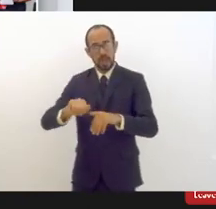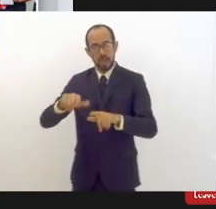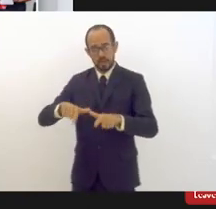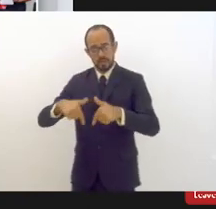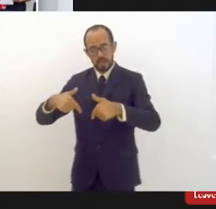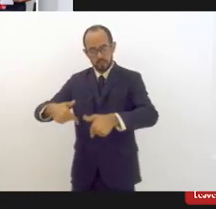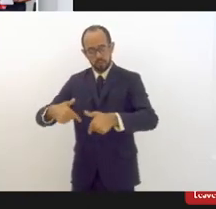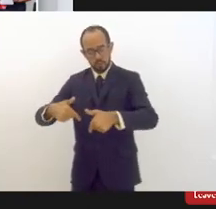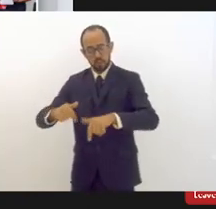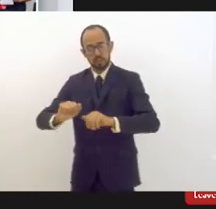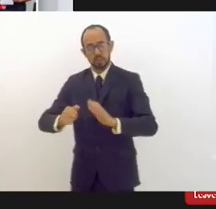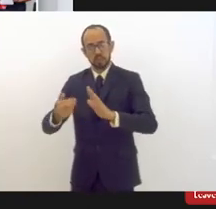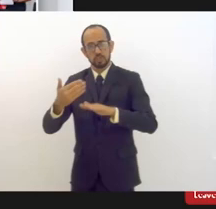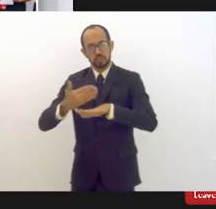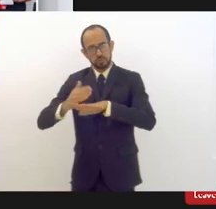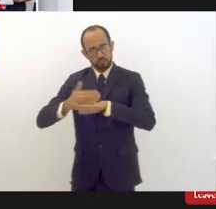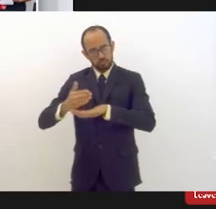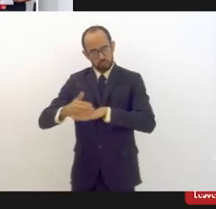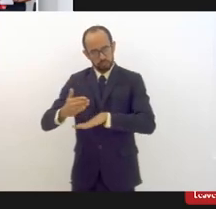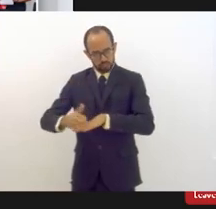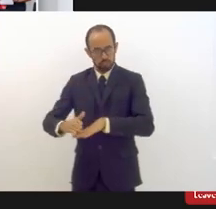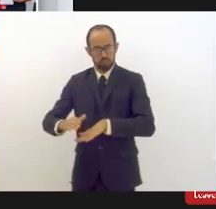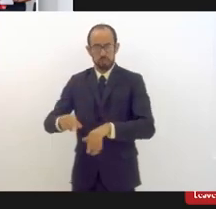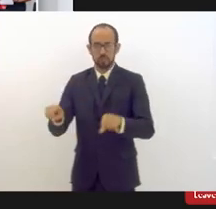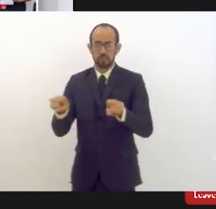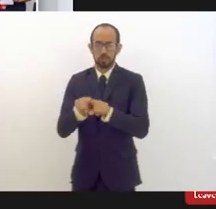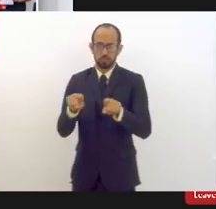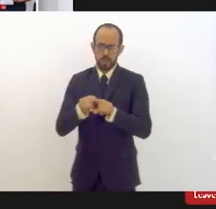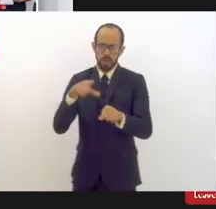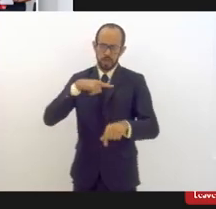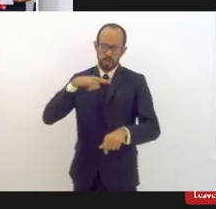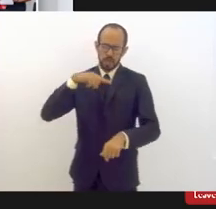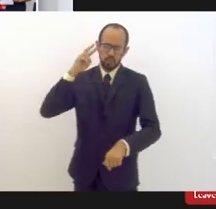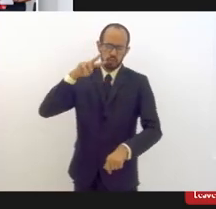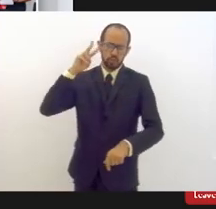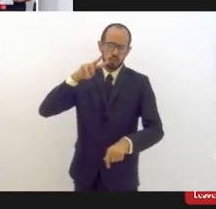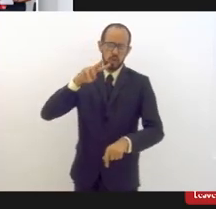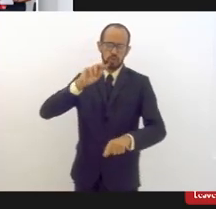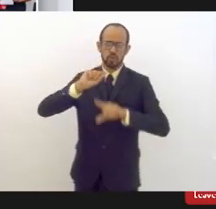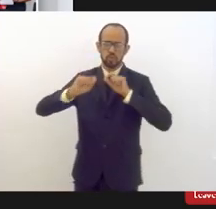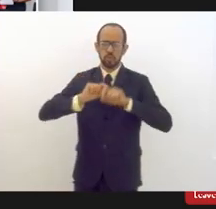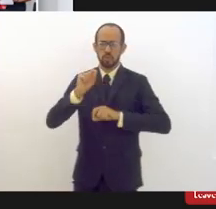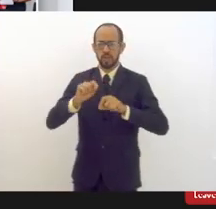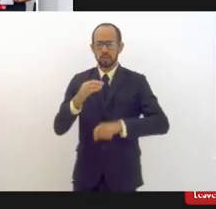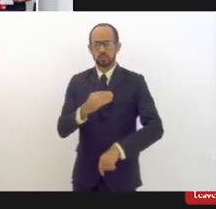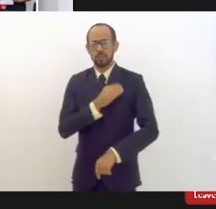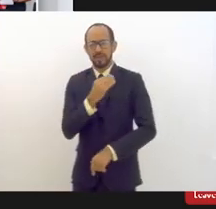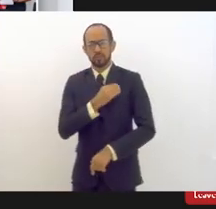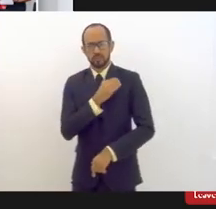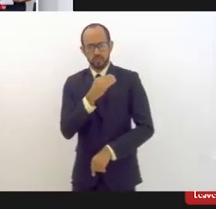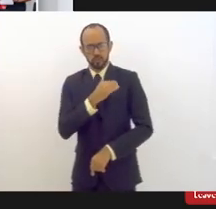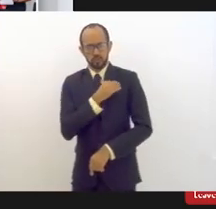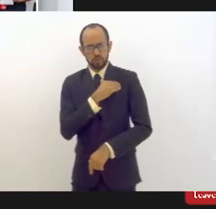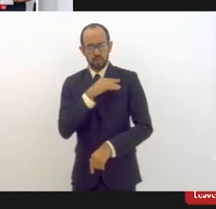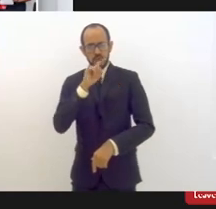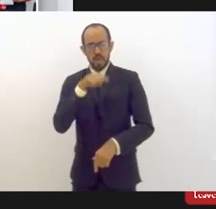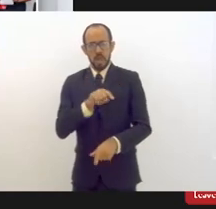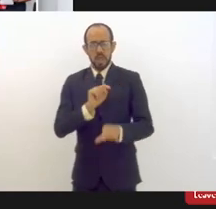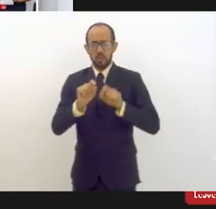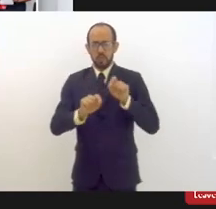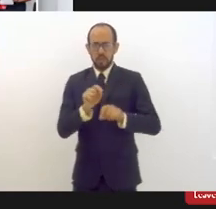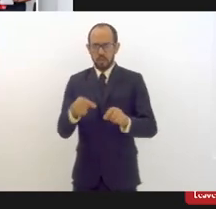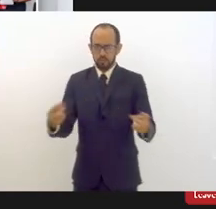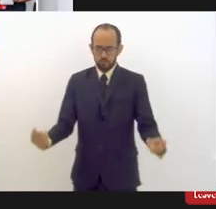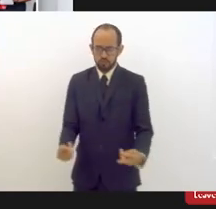de capacitação, a gente traz também um histórico sobre os benefícios, né? Sobre as ações de